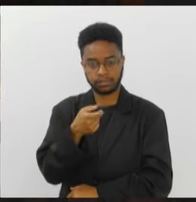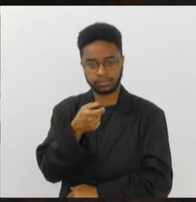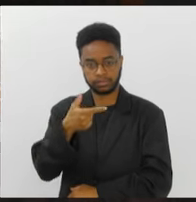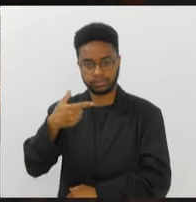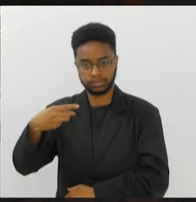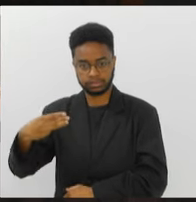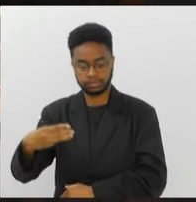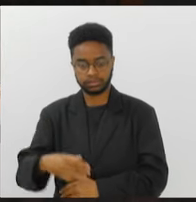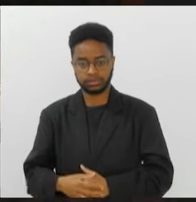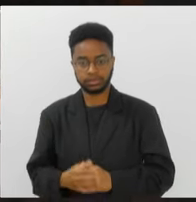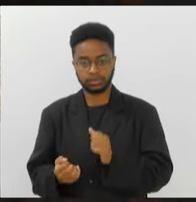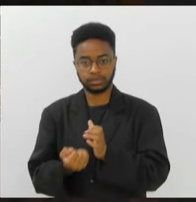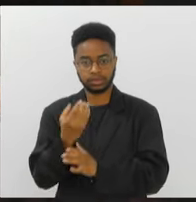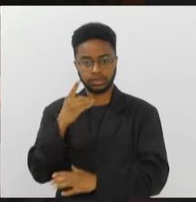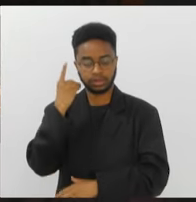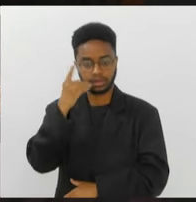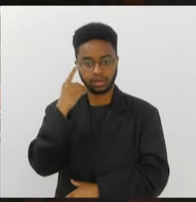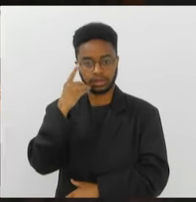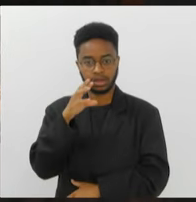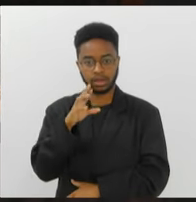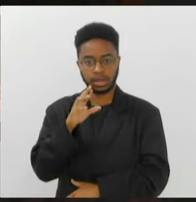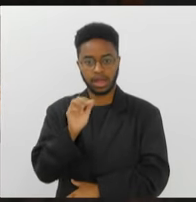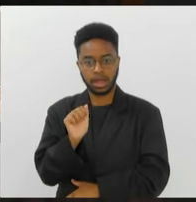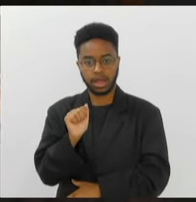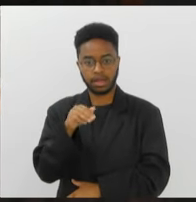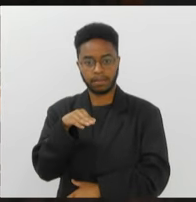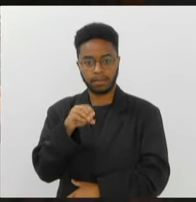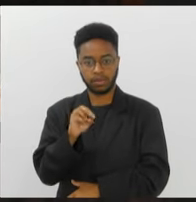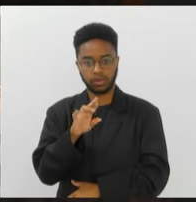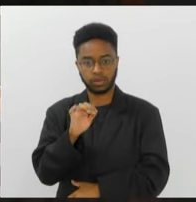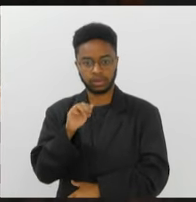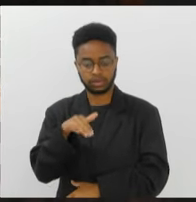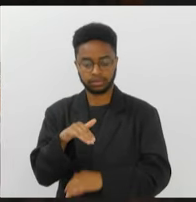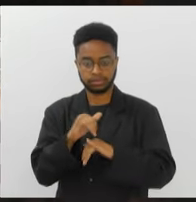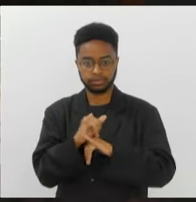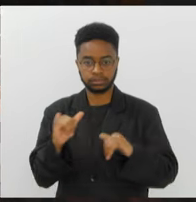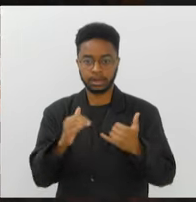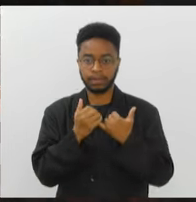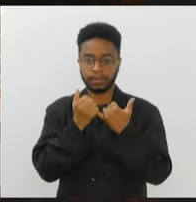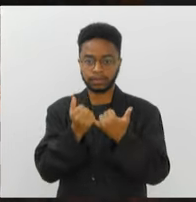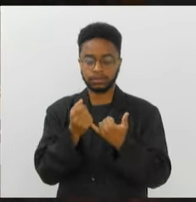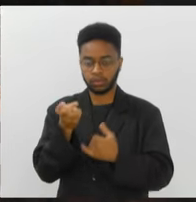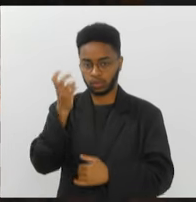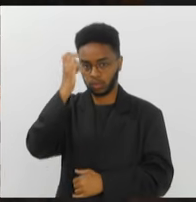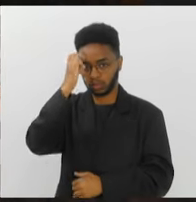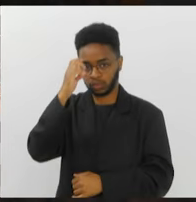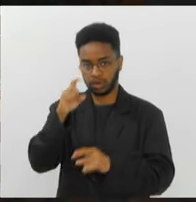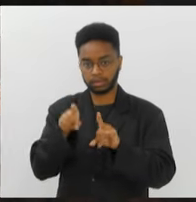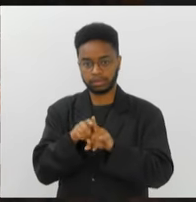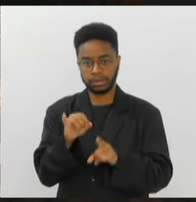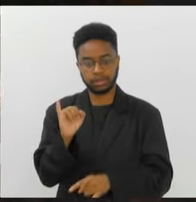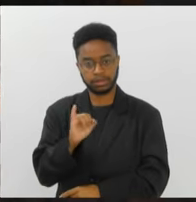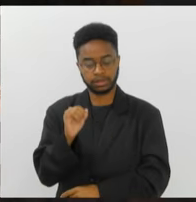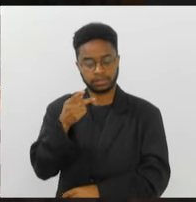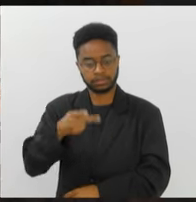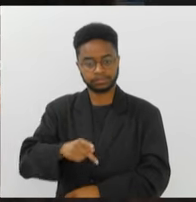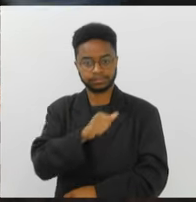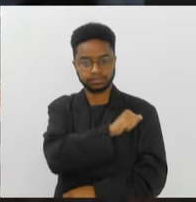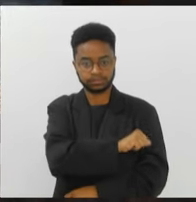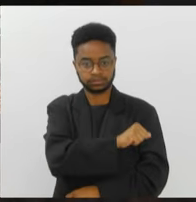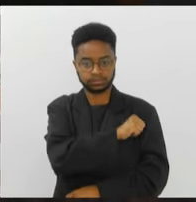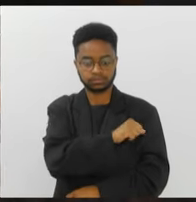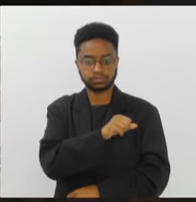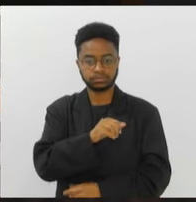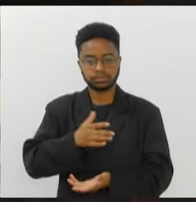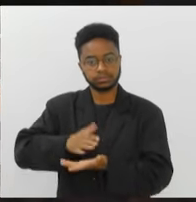2023, de autoria do deputado Rodrigo Amorim, que declara patrimônio cultural e material do Estado do Rio de Janeiro a